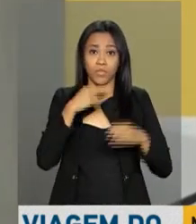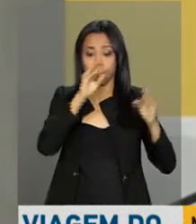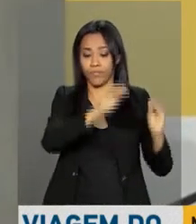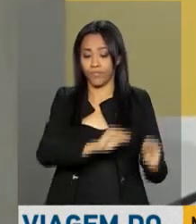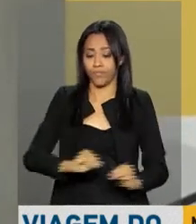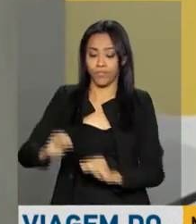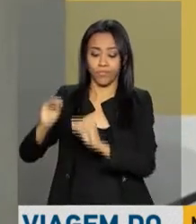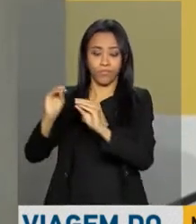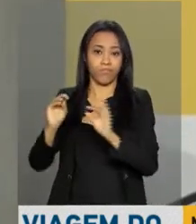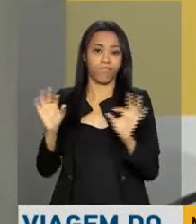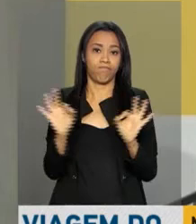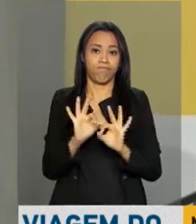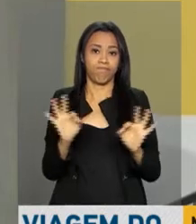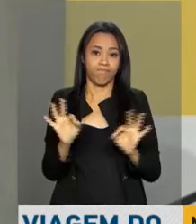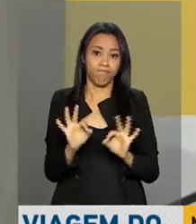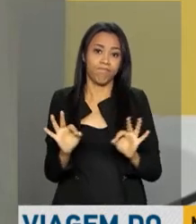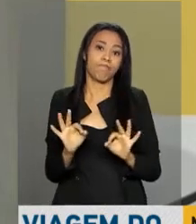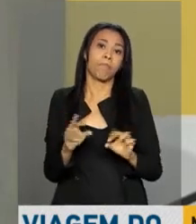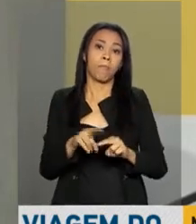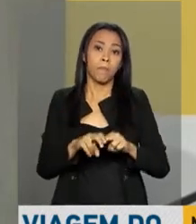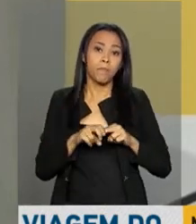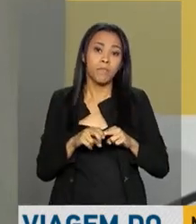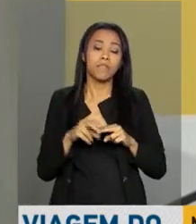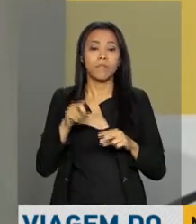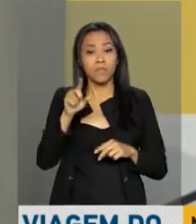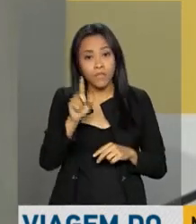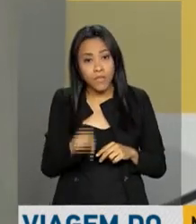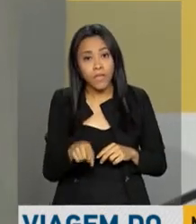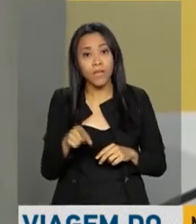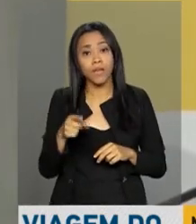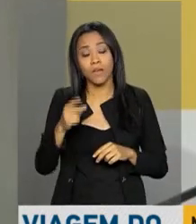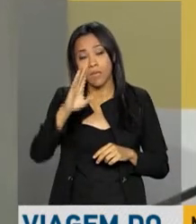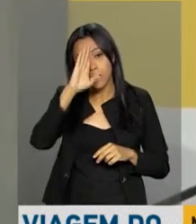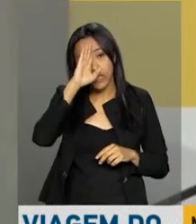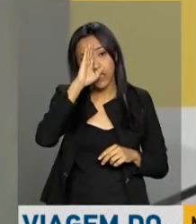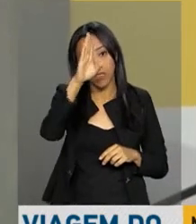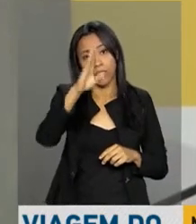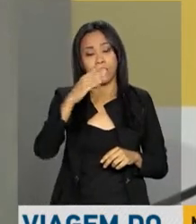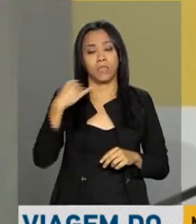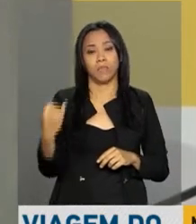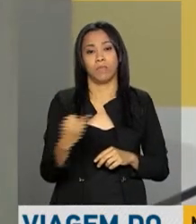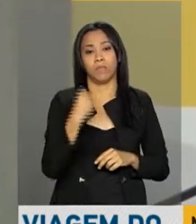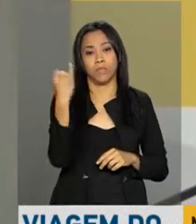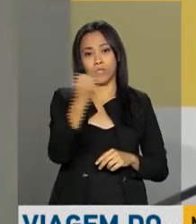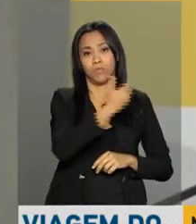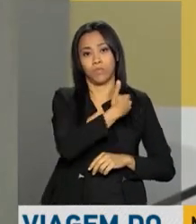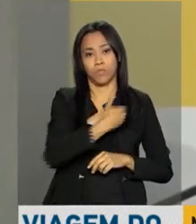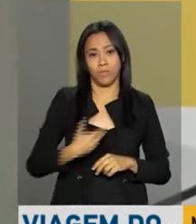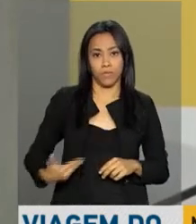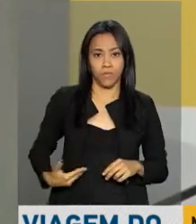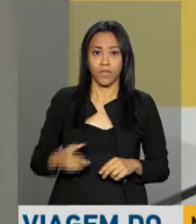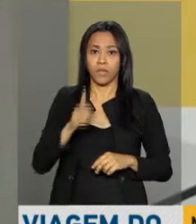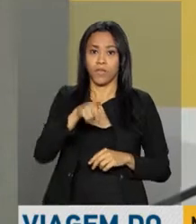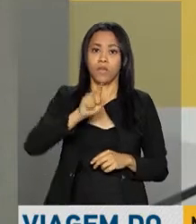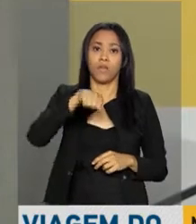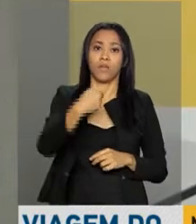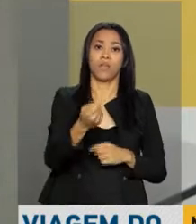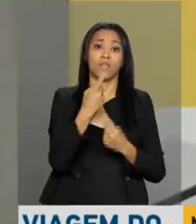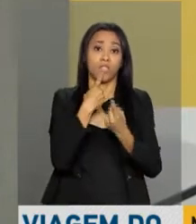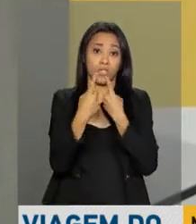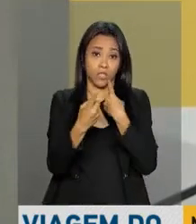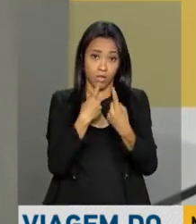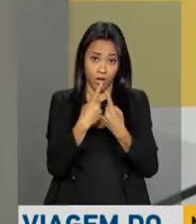daí esta é uma das palavras chave do nosso governo que a palavra diálogo nós